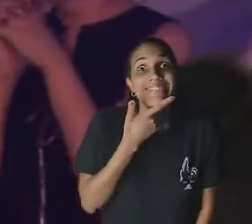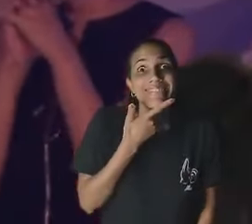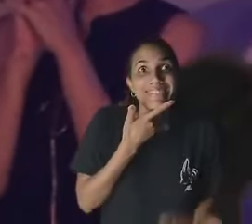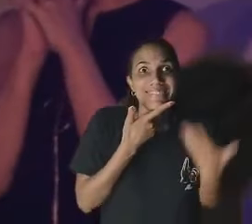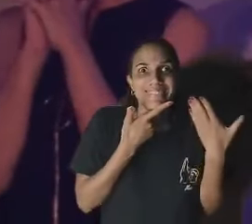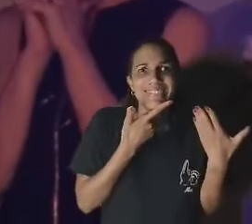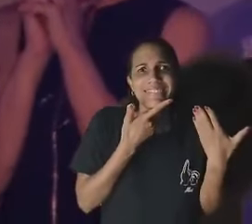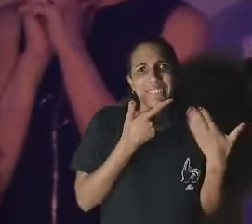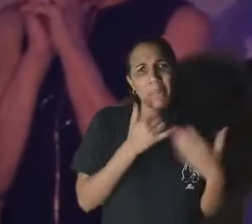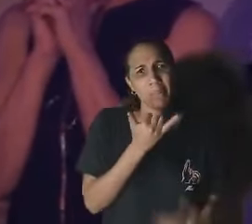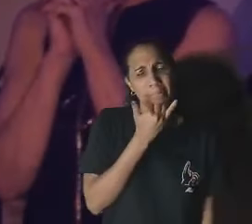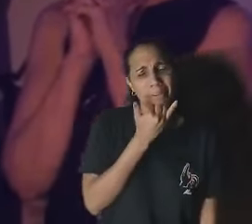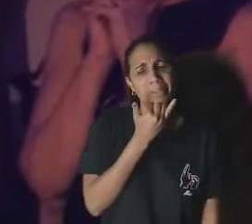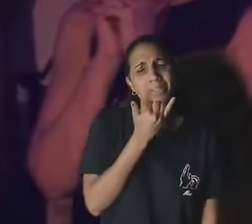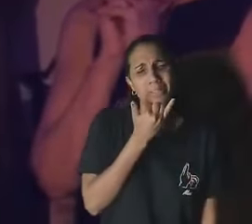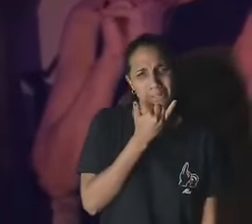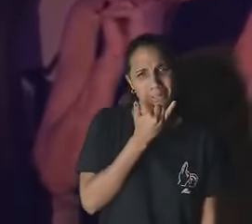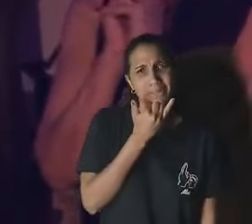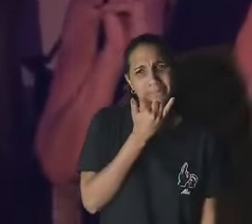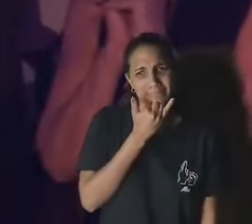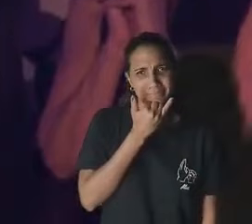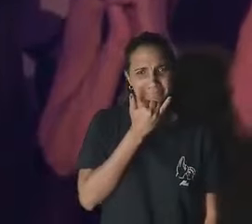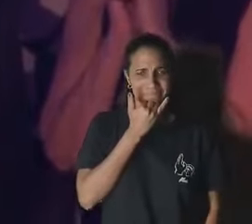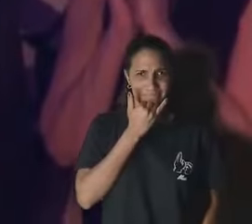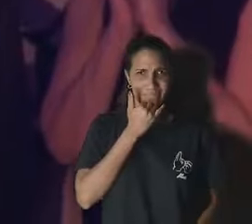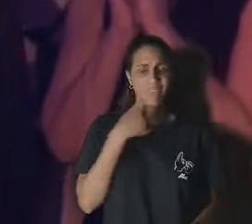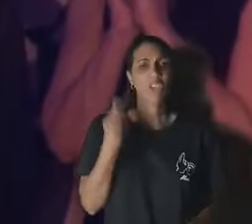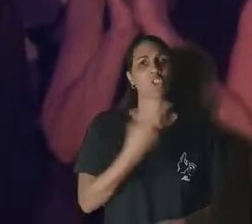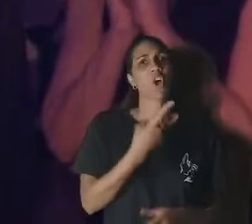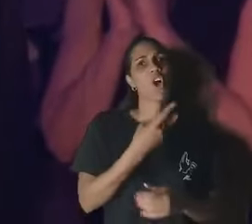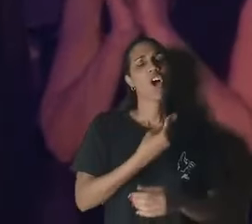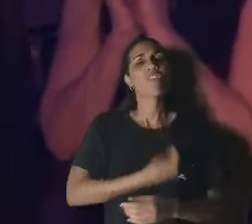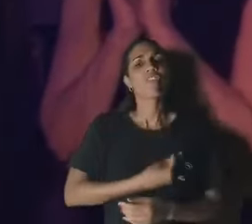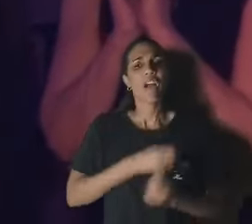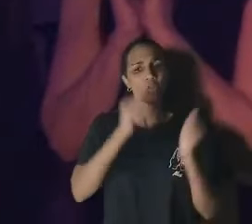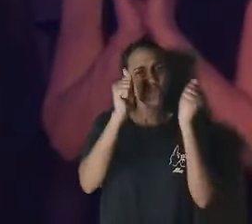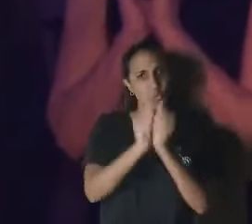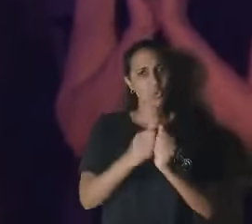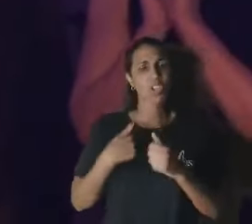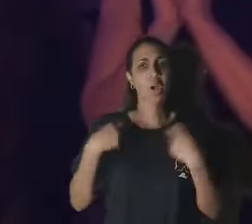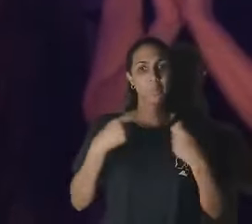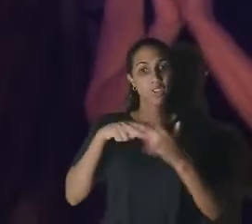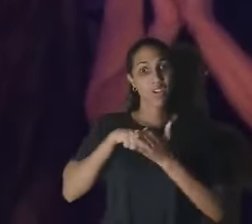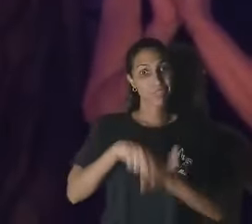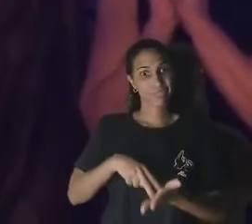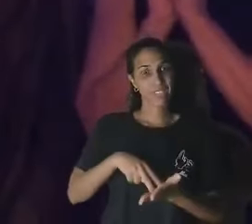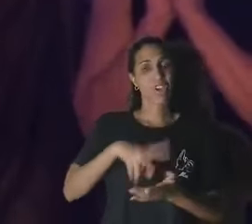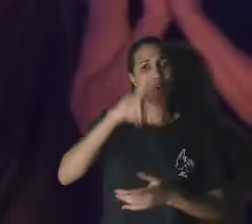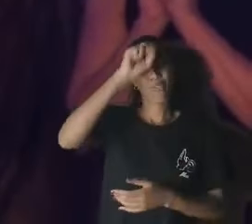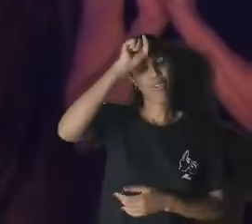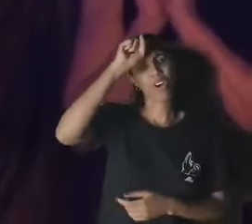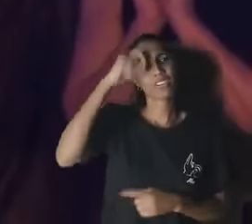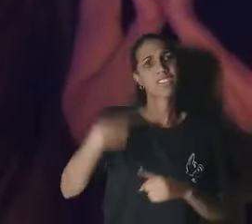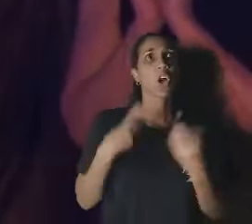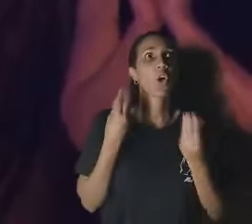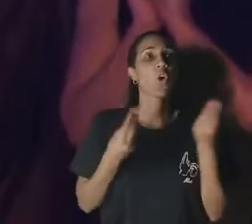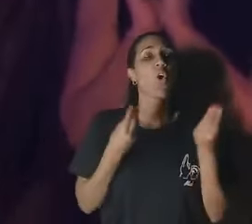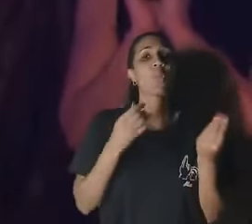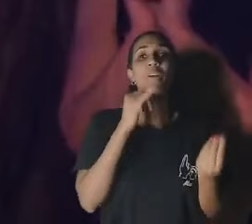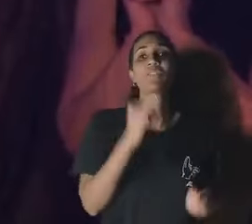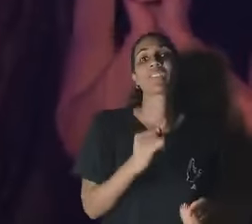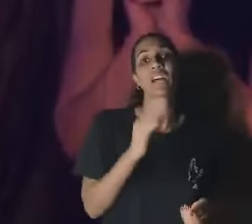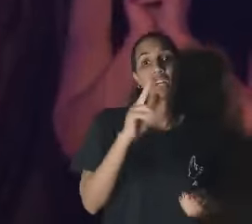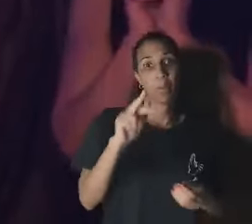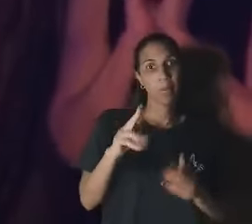Nesse período em que vivemos, eu tive que me manter forte. Afinal de contas, como é que eu poderia dizer para os irmãos